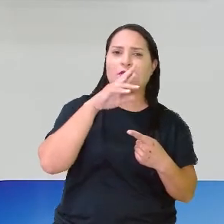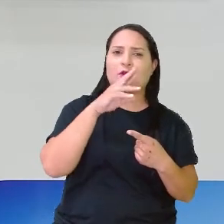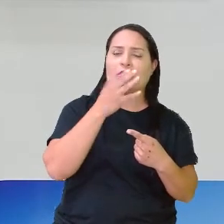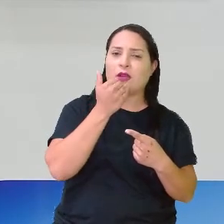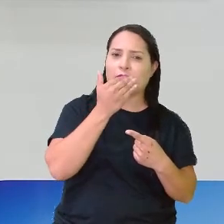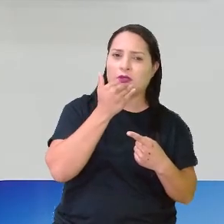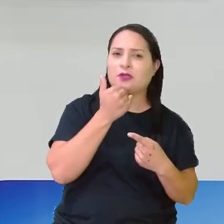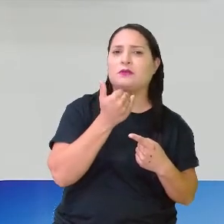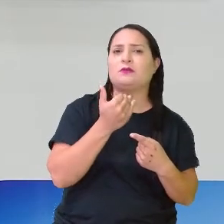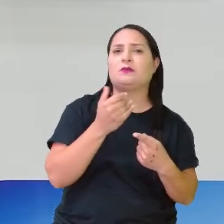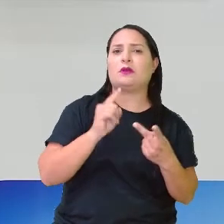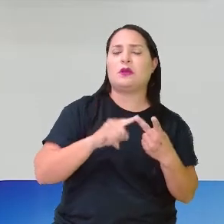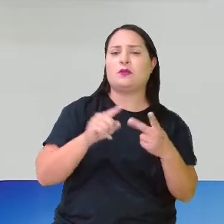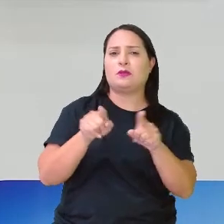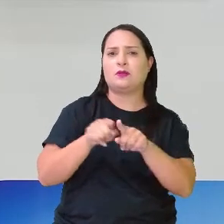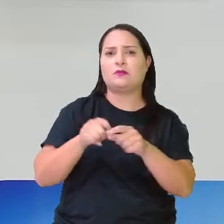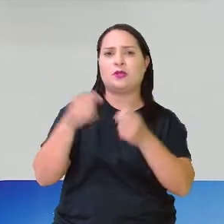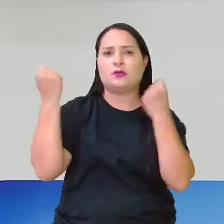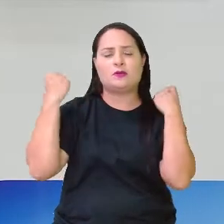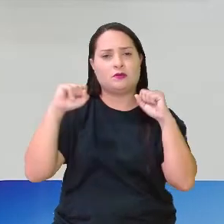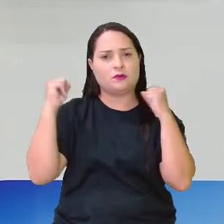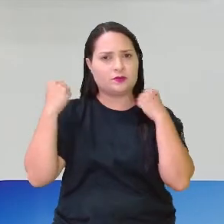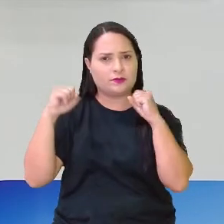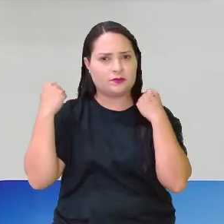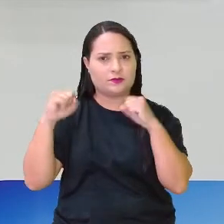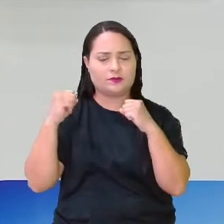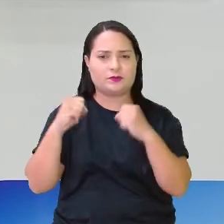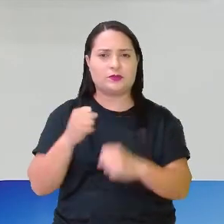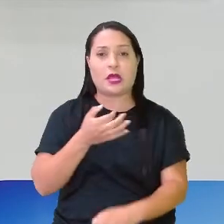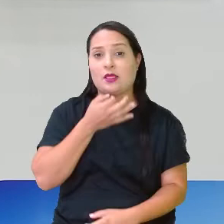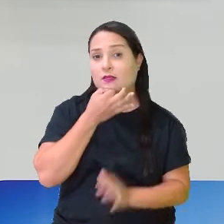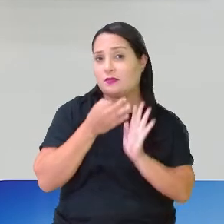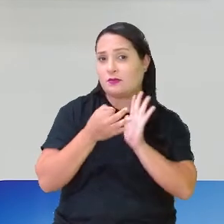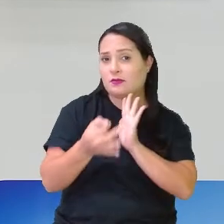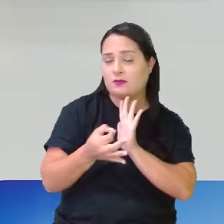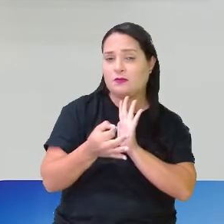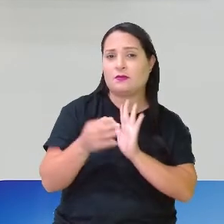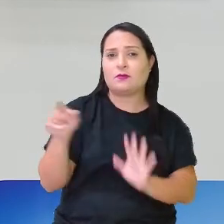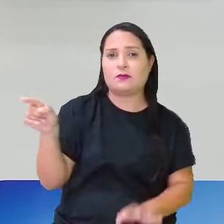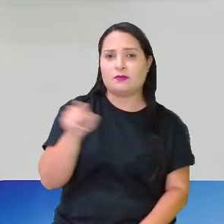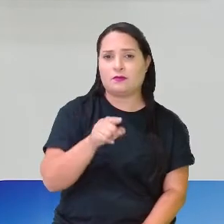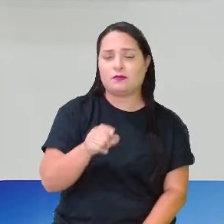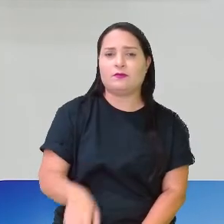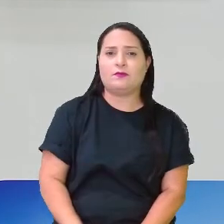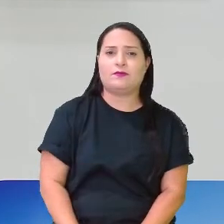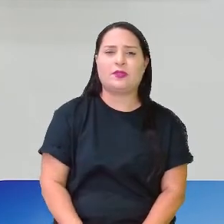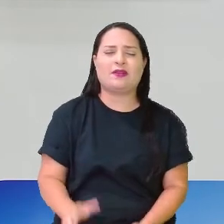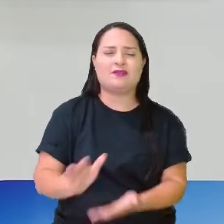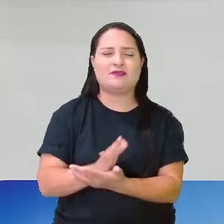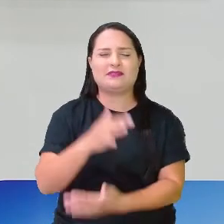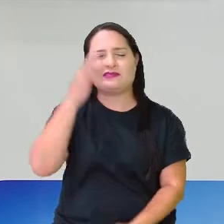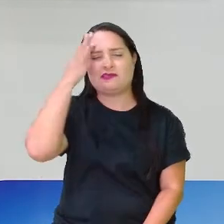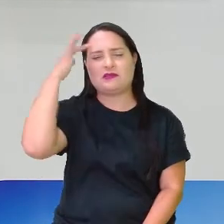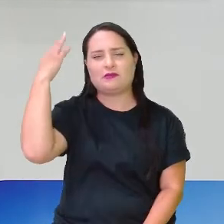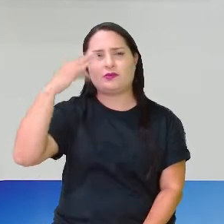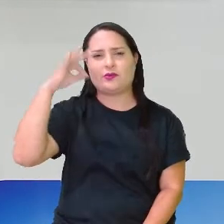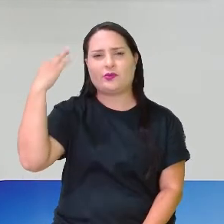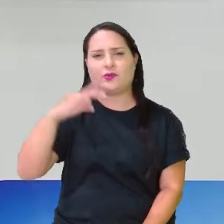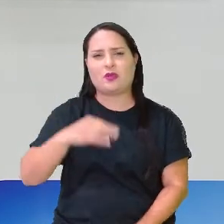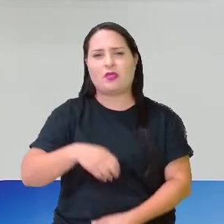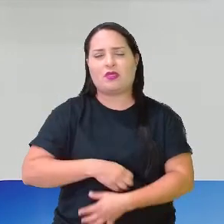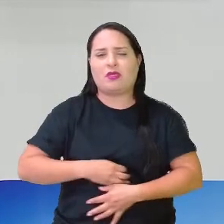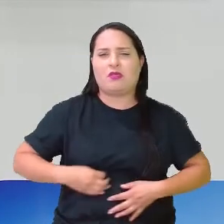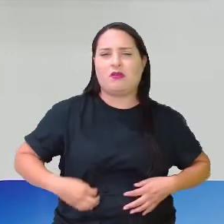delas e o próprio exercício físico. Então, já fica aí a dica para você, porque às vezes a gente está com dor de cabeça, a barriga não está